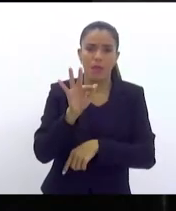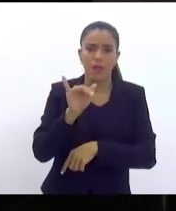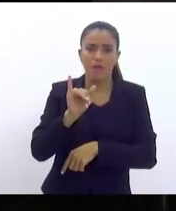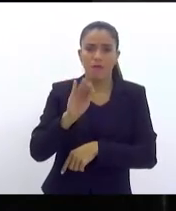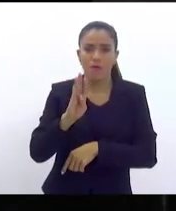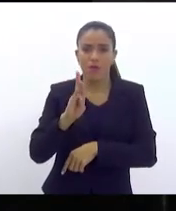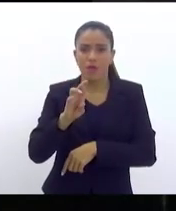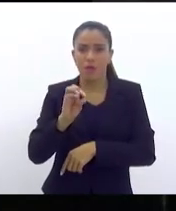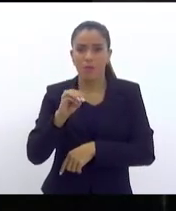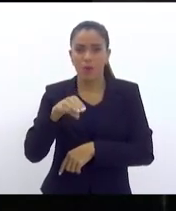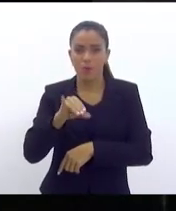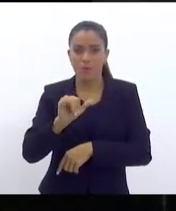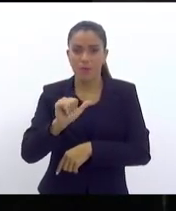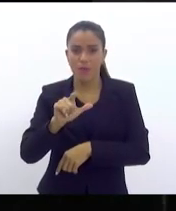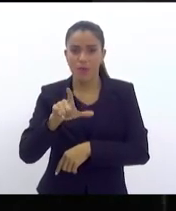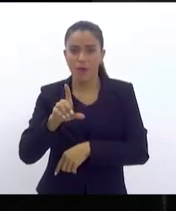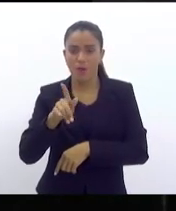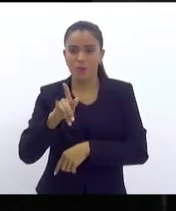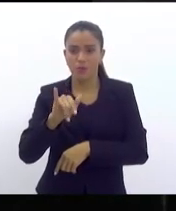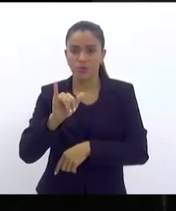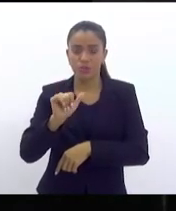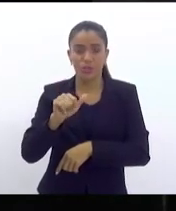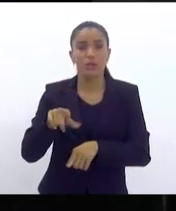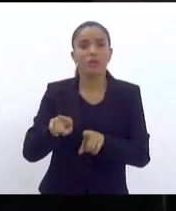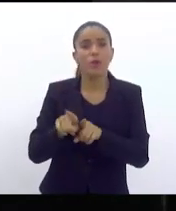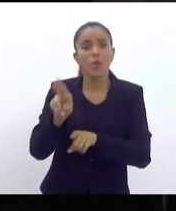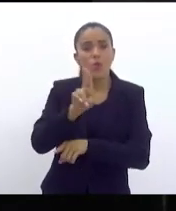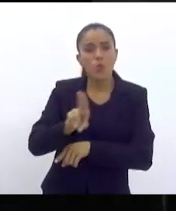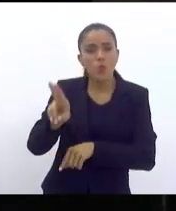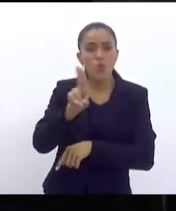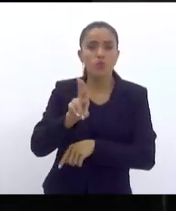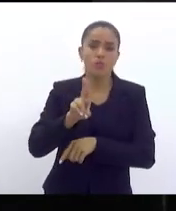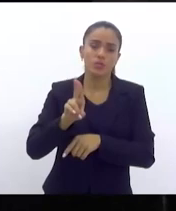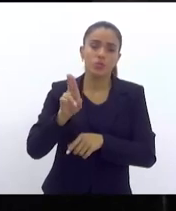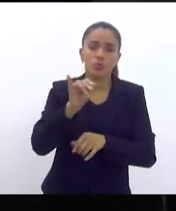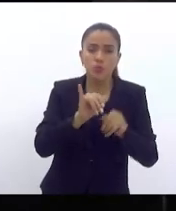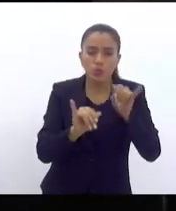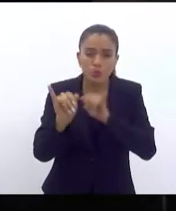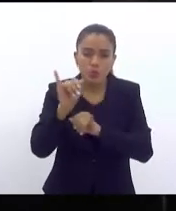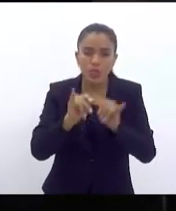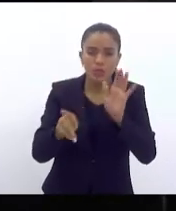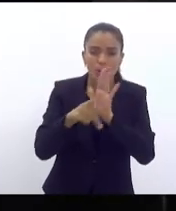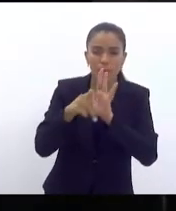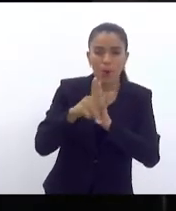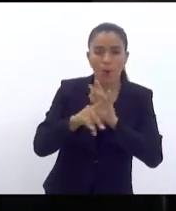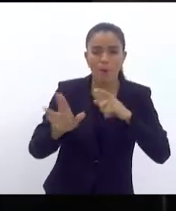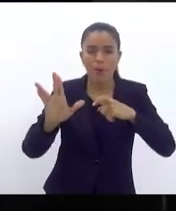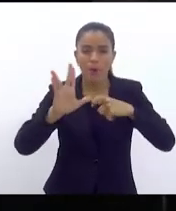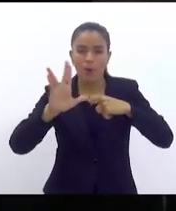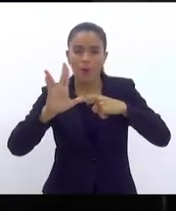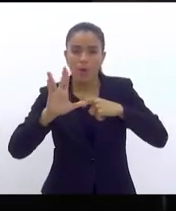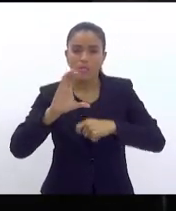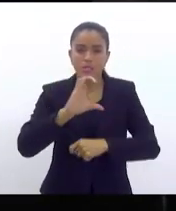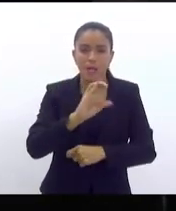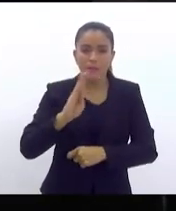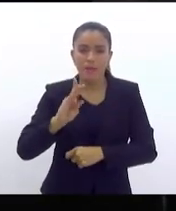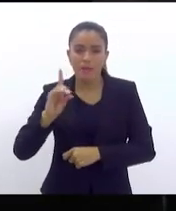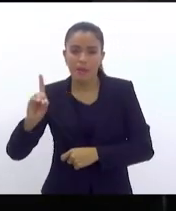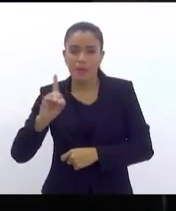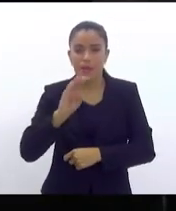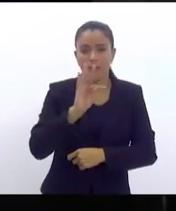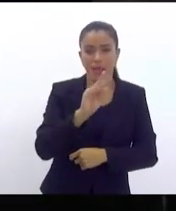eles querem pegar por exemplo o uso dos canabóides do canabidiol que tem o seu efeito Sim já mostrado na literatura médica